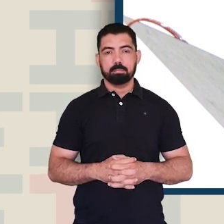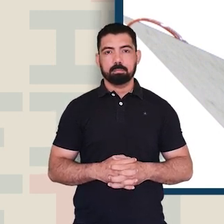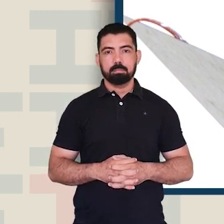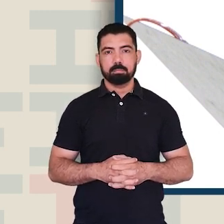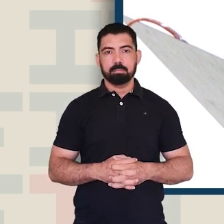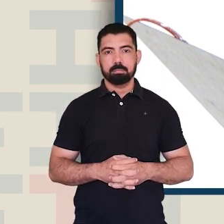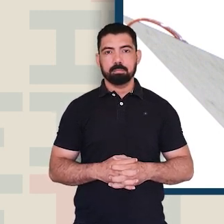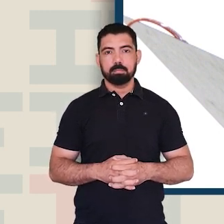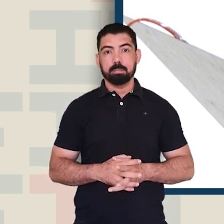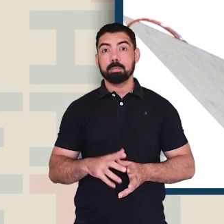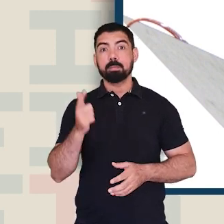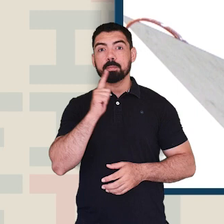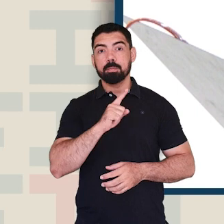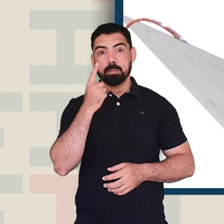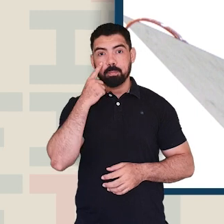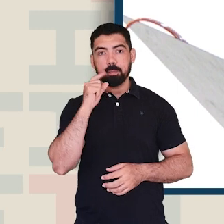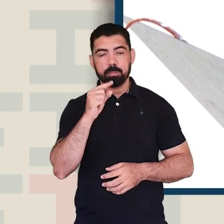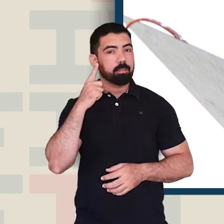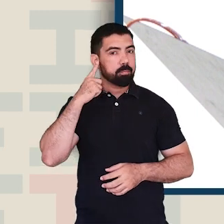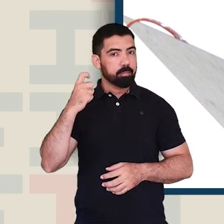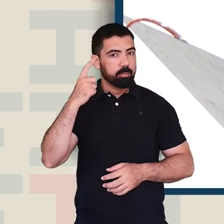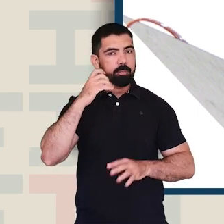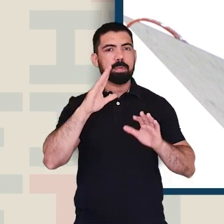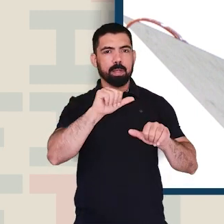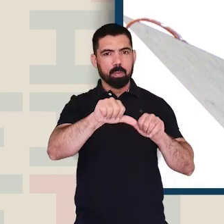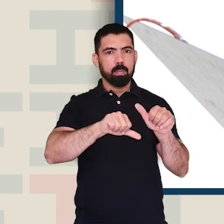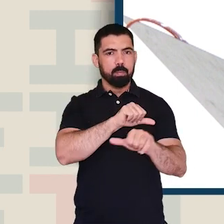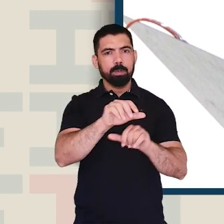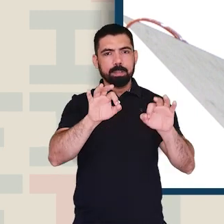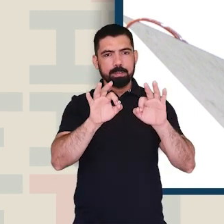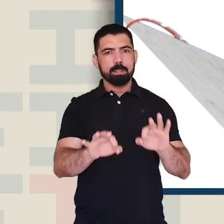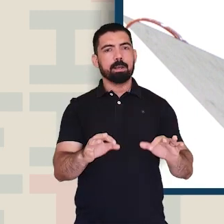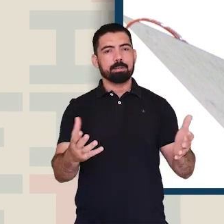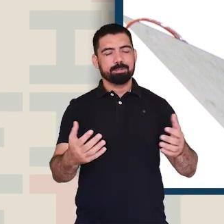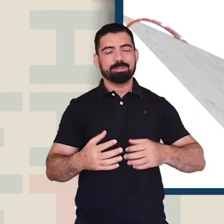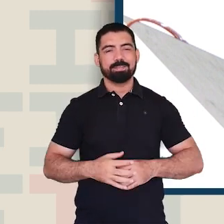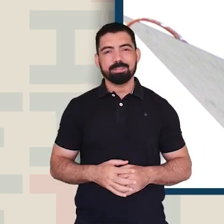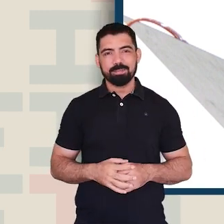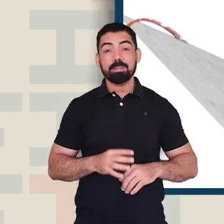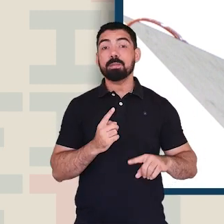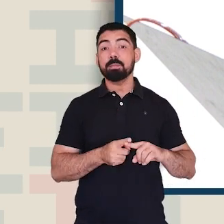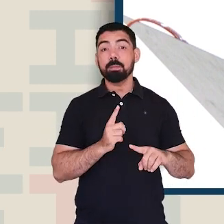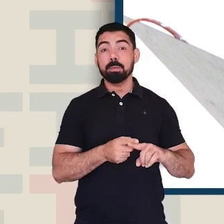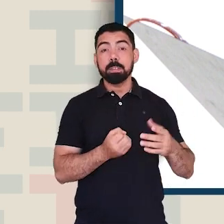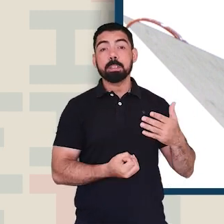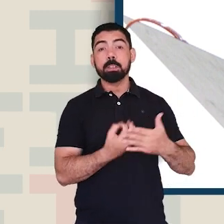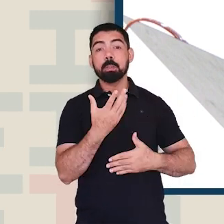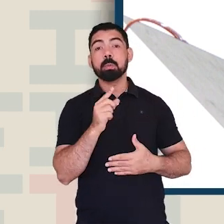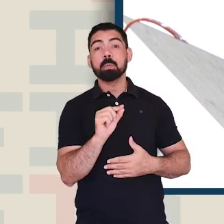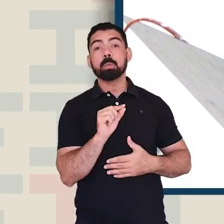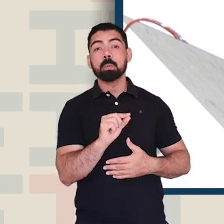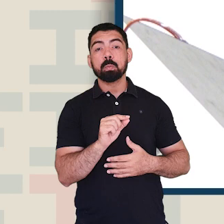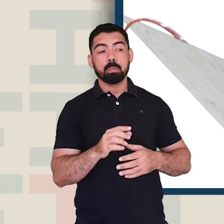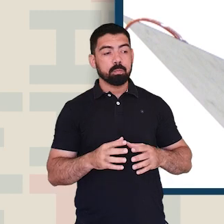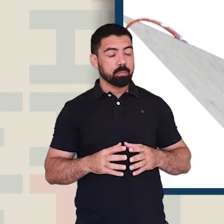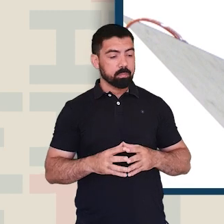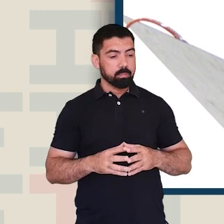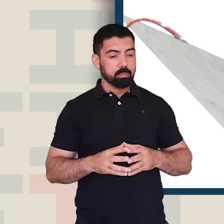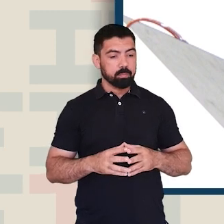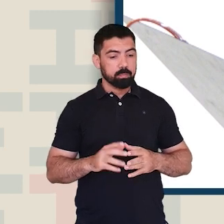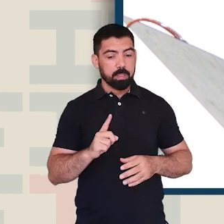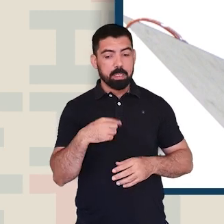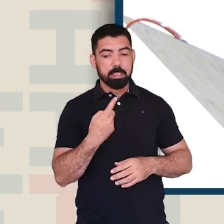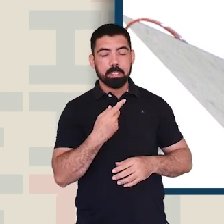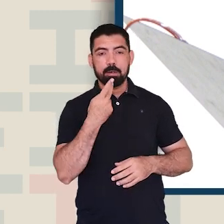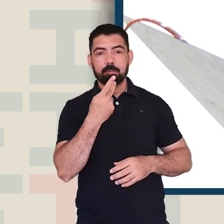E aí vocês vão ver que a sonoridade, gente, já muda totalmente de figura, porque já criou que a